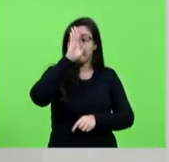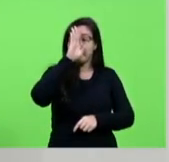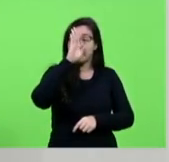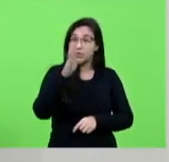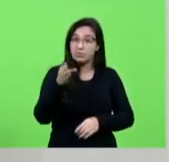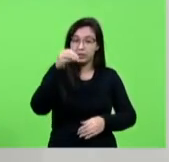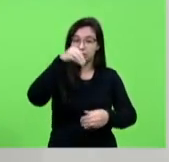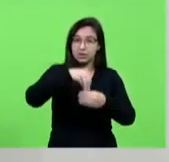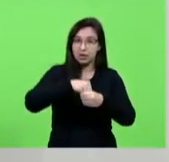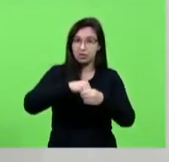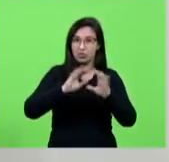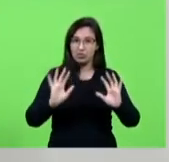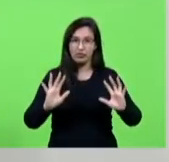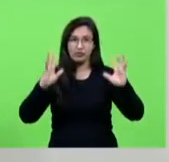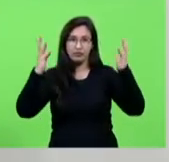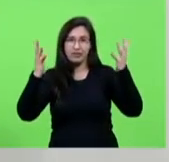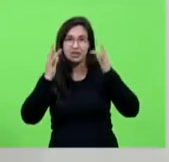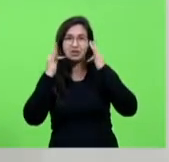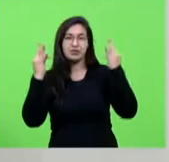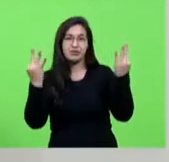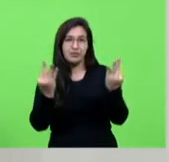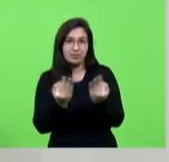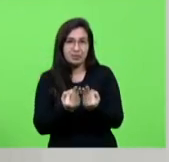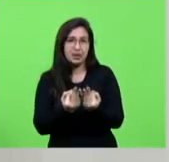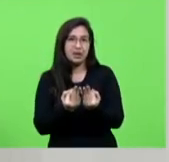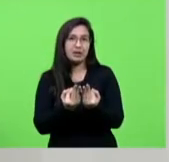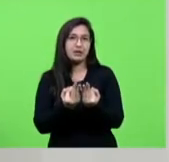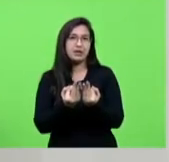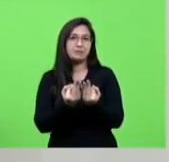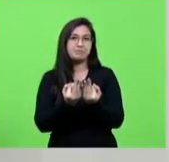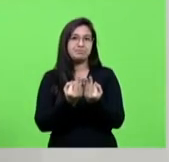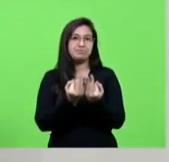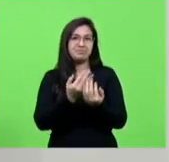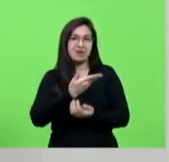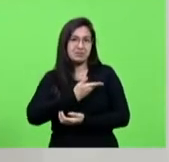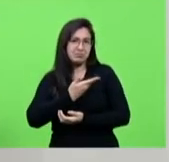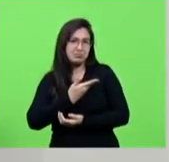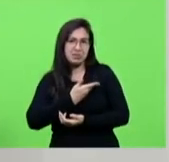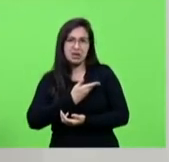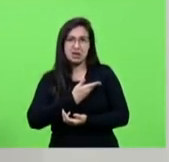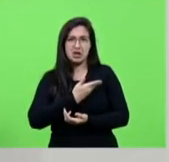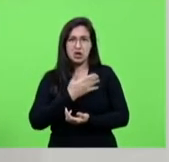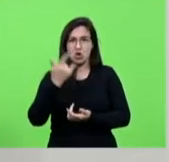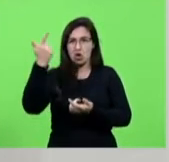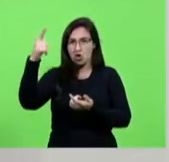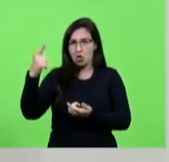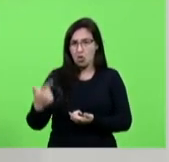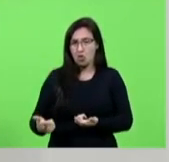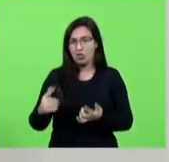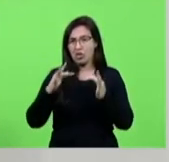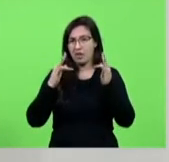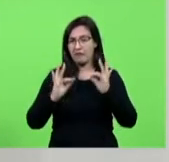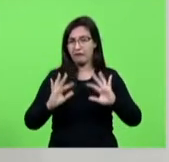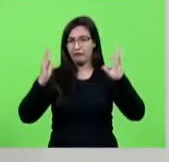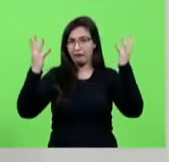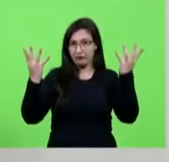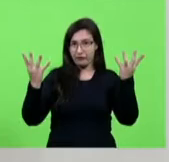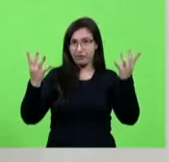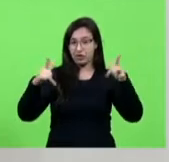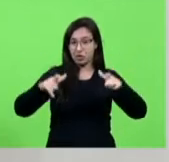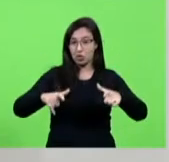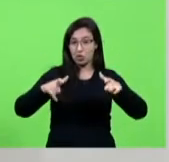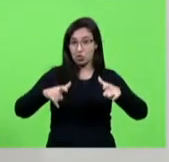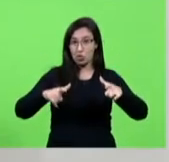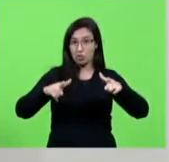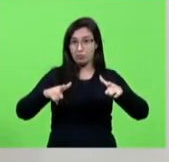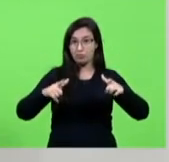das festas familiares e outras festas em lugares fechados, a contaminação, então,